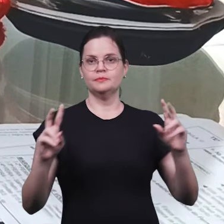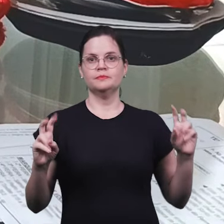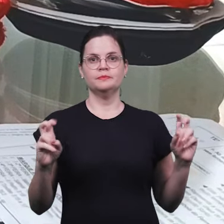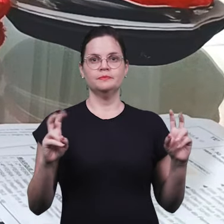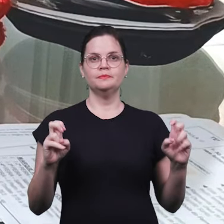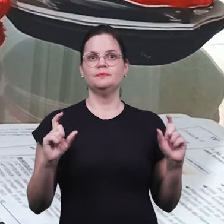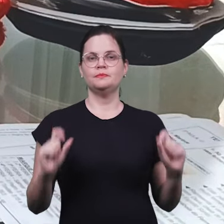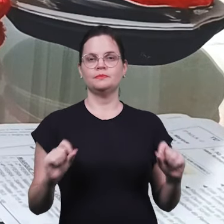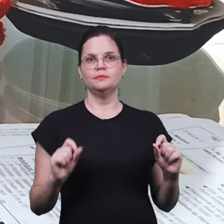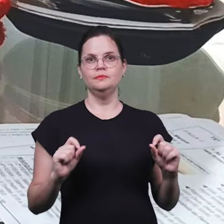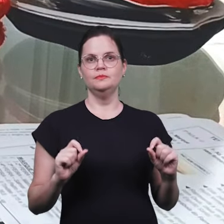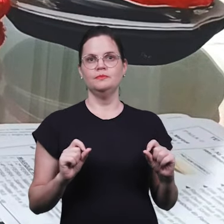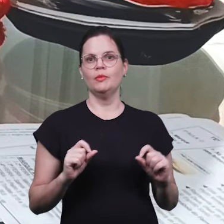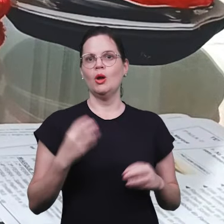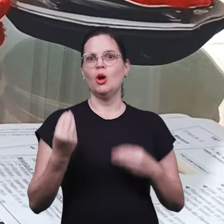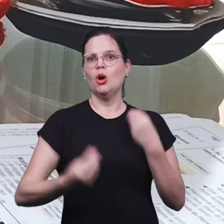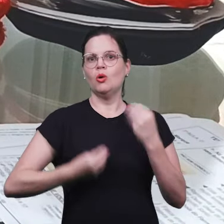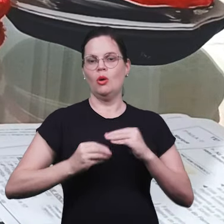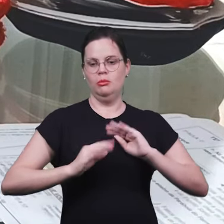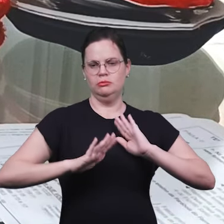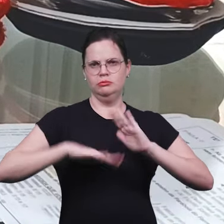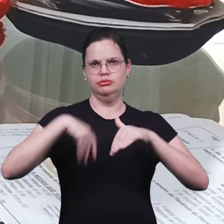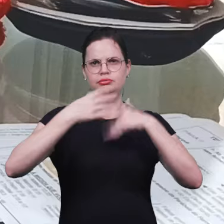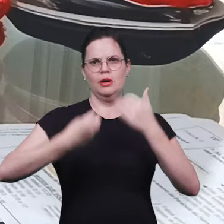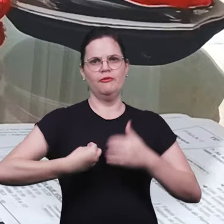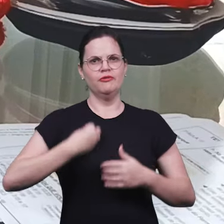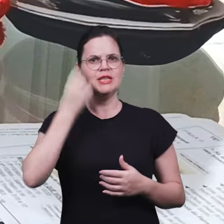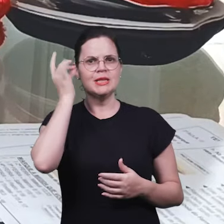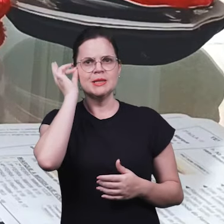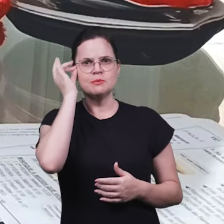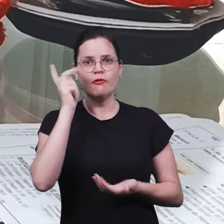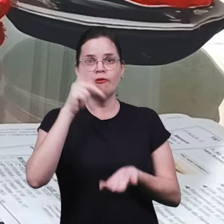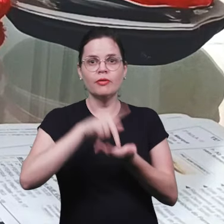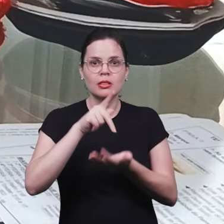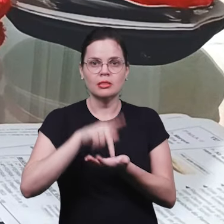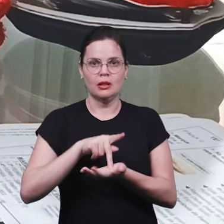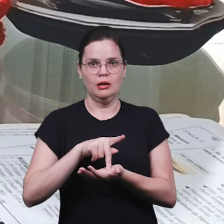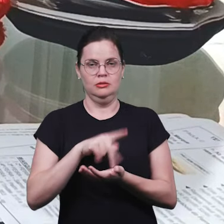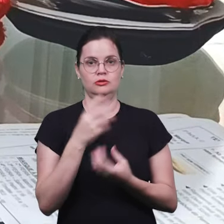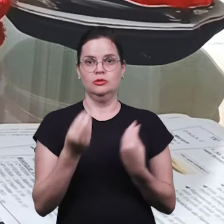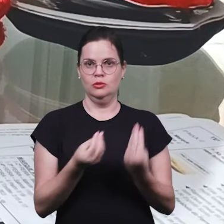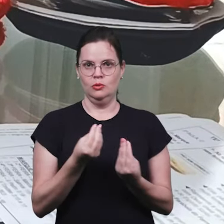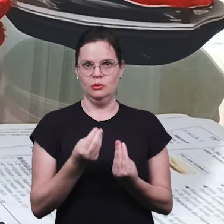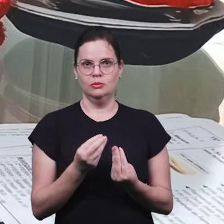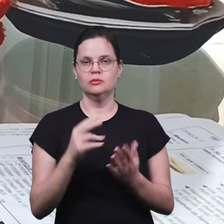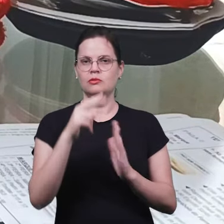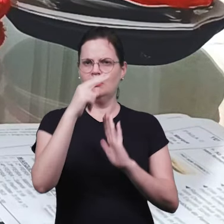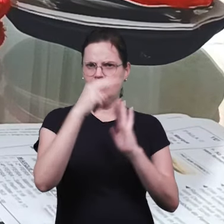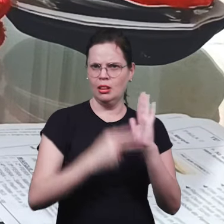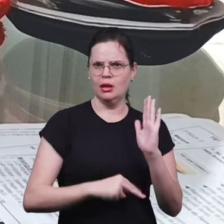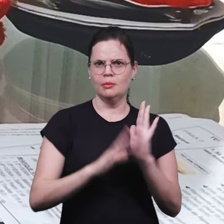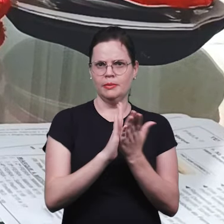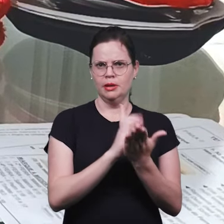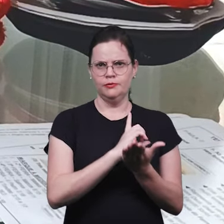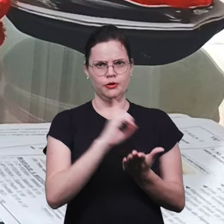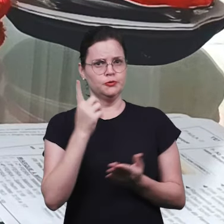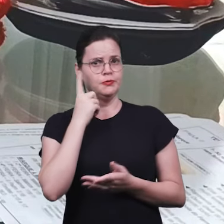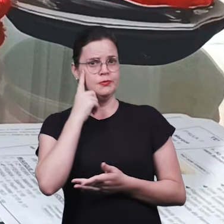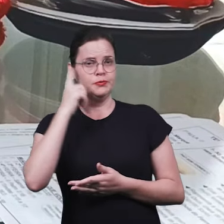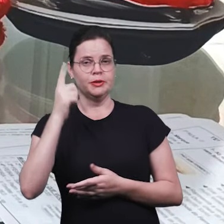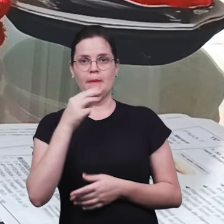o assunto é o verdadeiro crescimento espiritual. Nós vamos começar lendo a palavra de